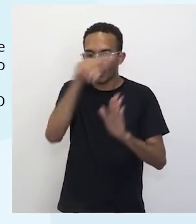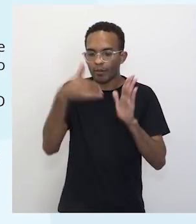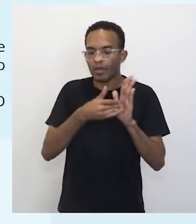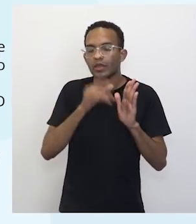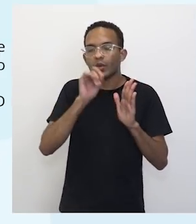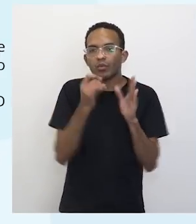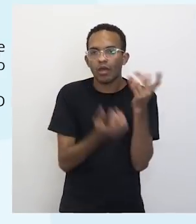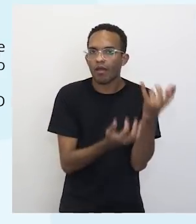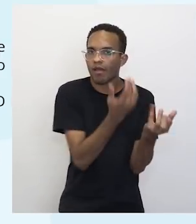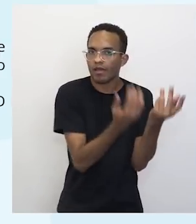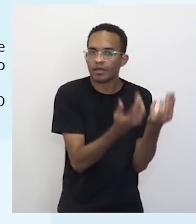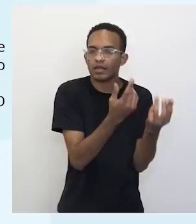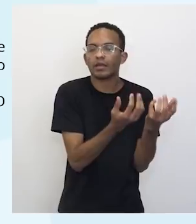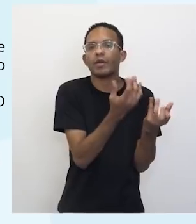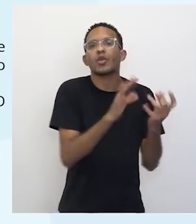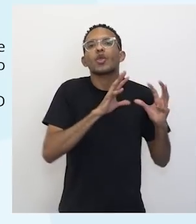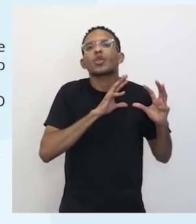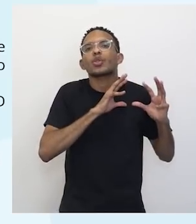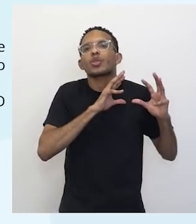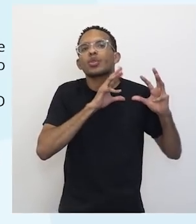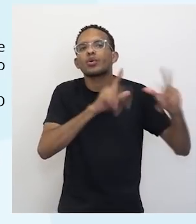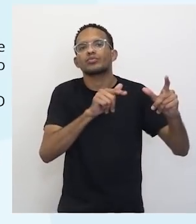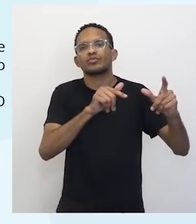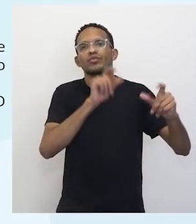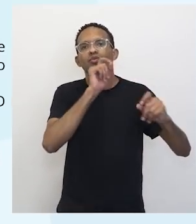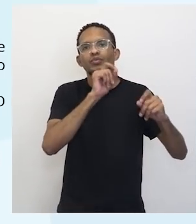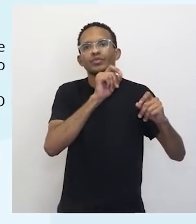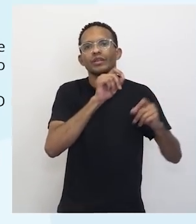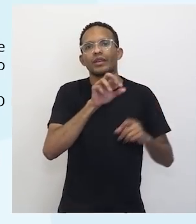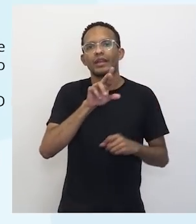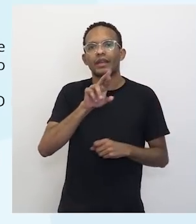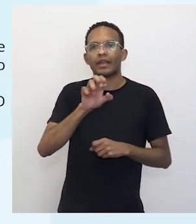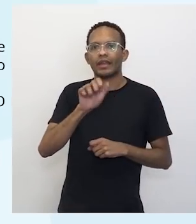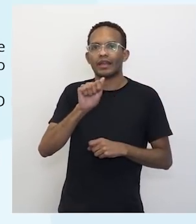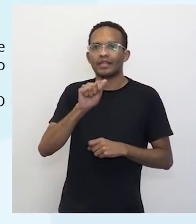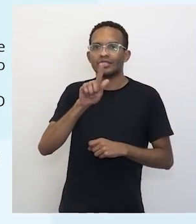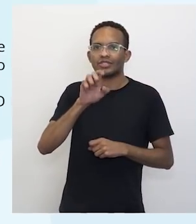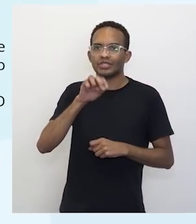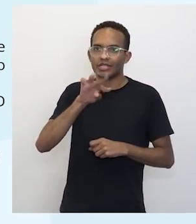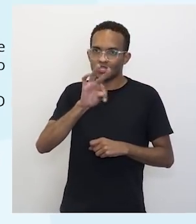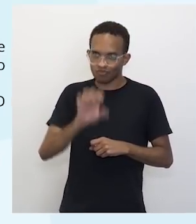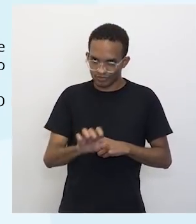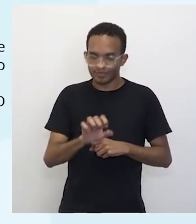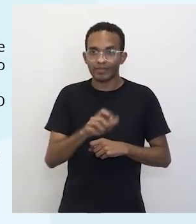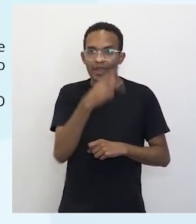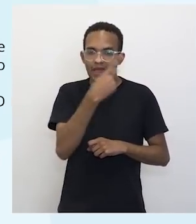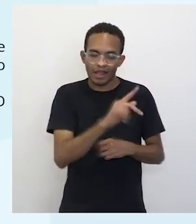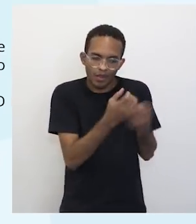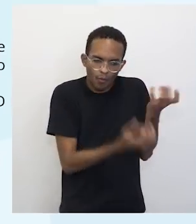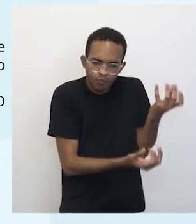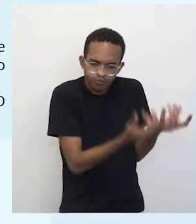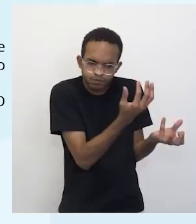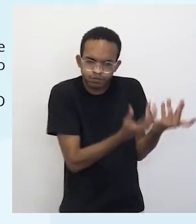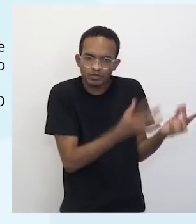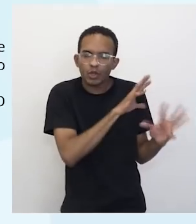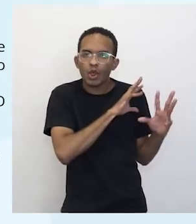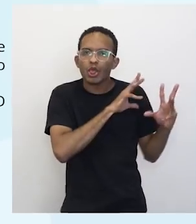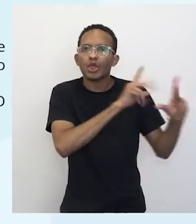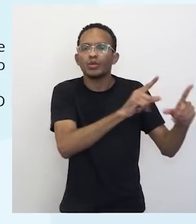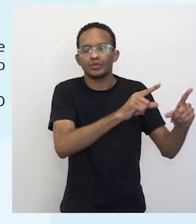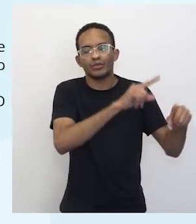a queima de todo o meu reagente. O combustível que está ali, ele é queimado completamente porque eu